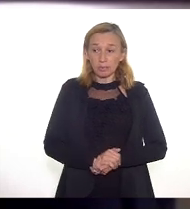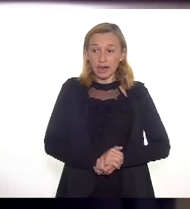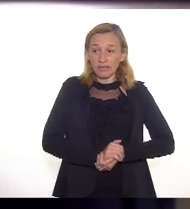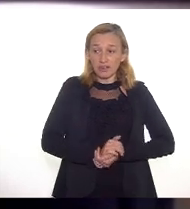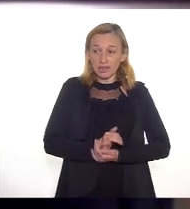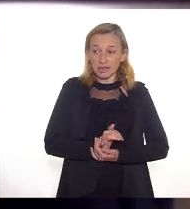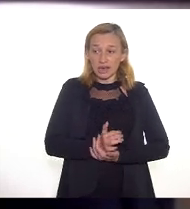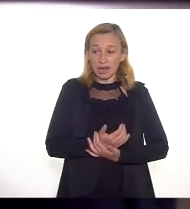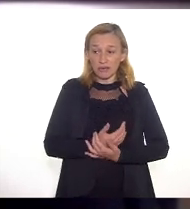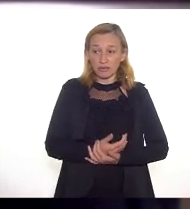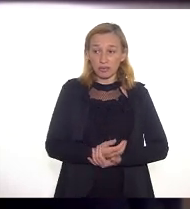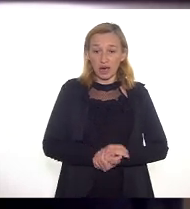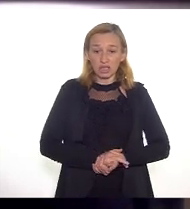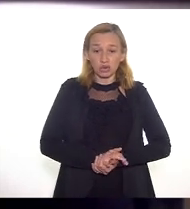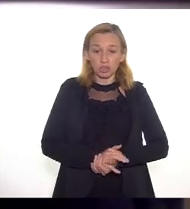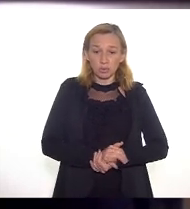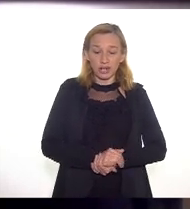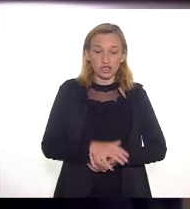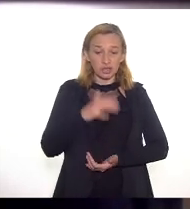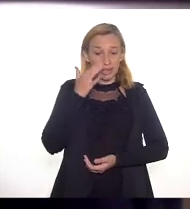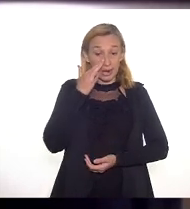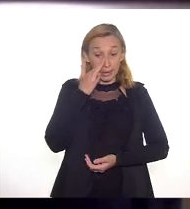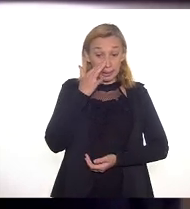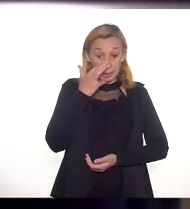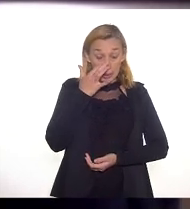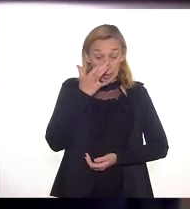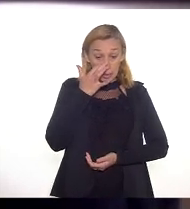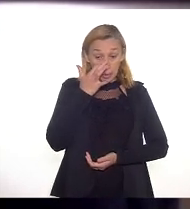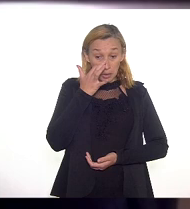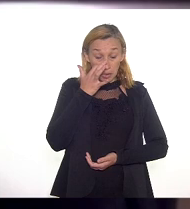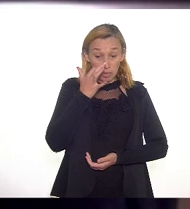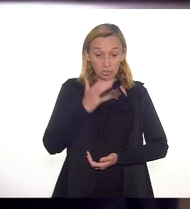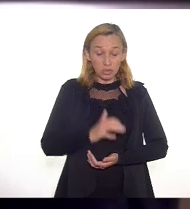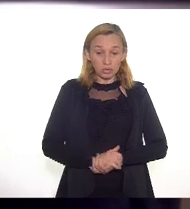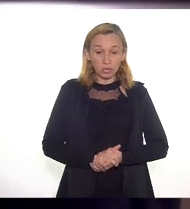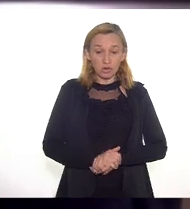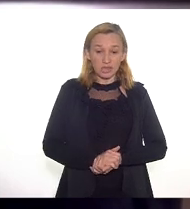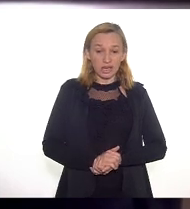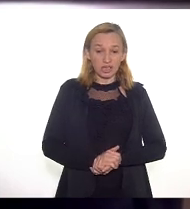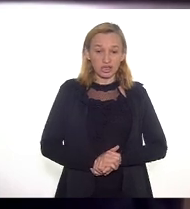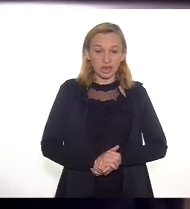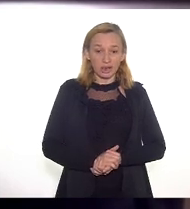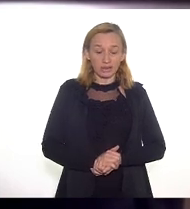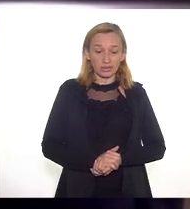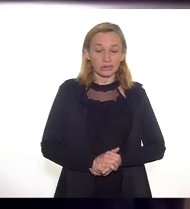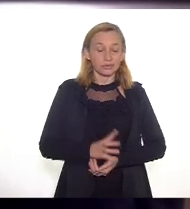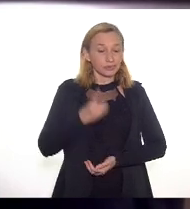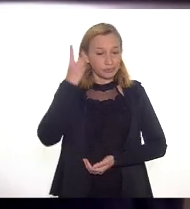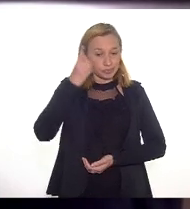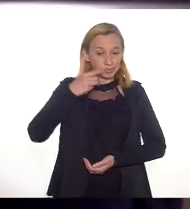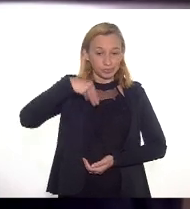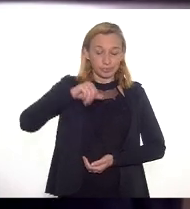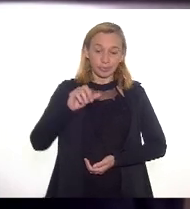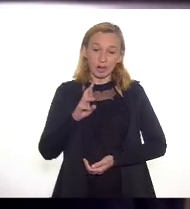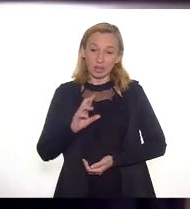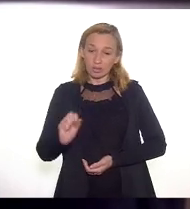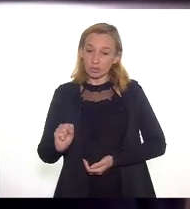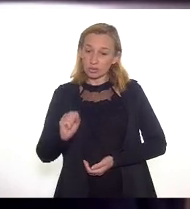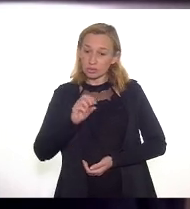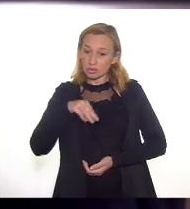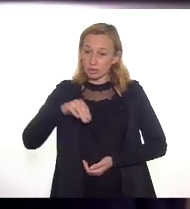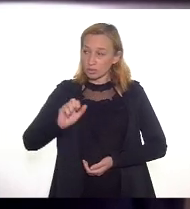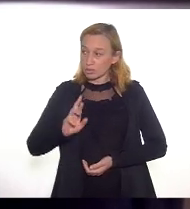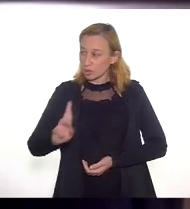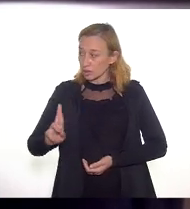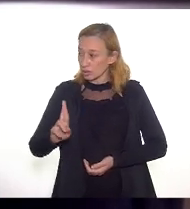Deputada Lucinha. Deputado Luiz Martins. Deputado Marcos Miller.